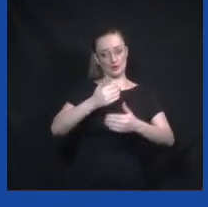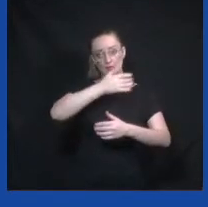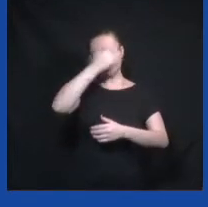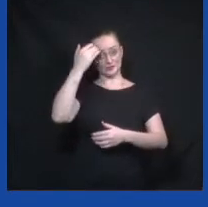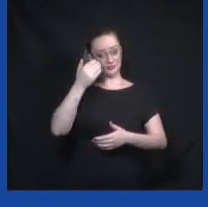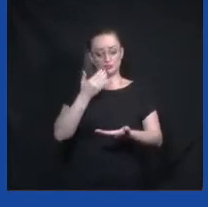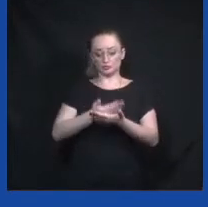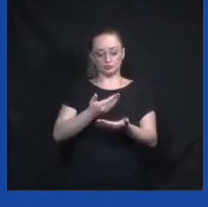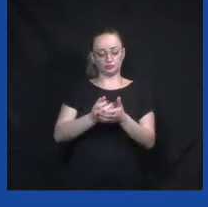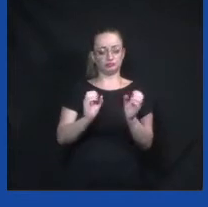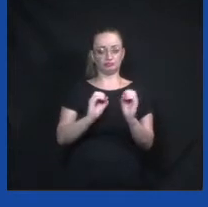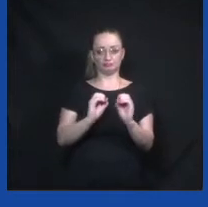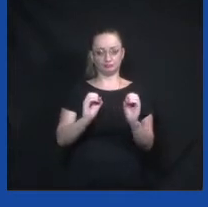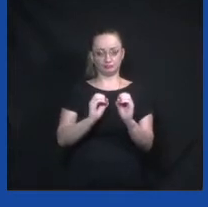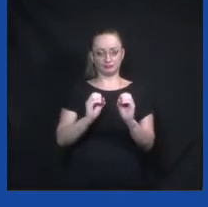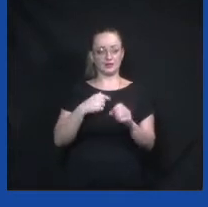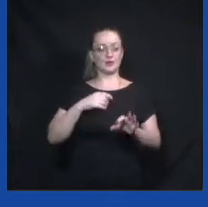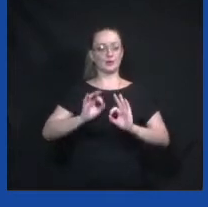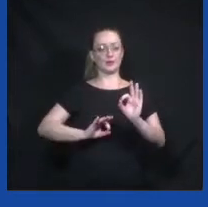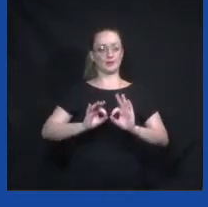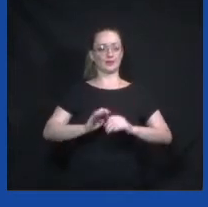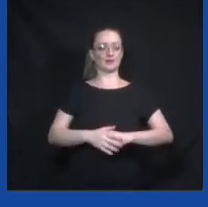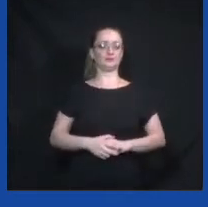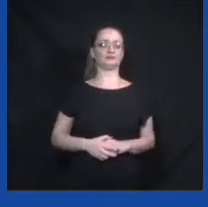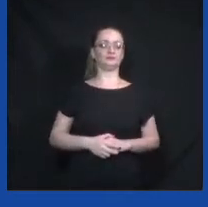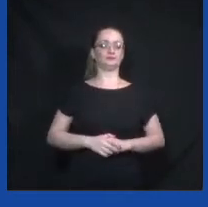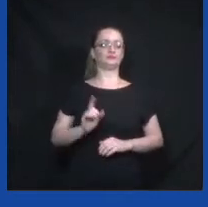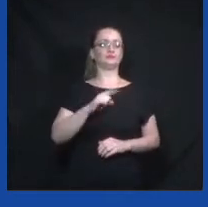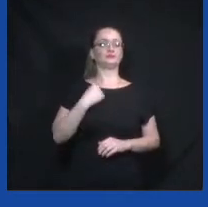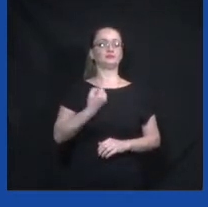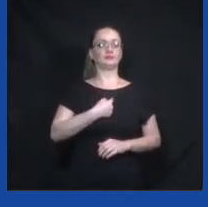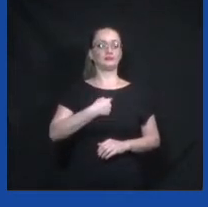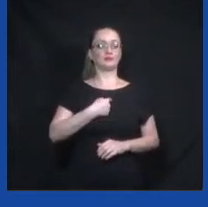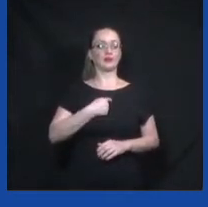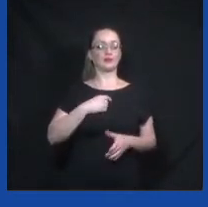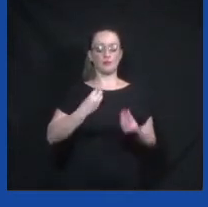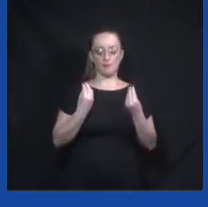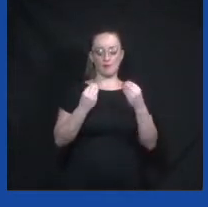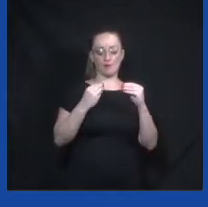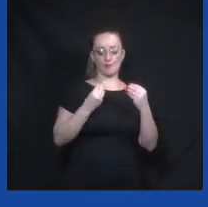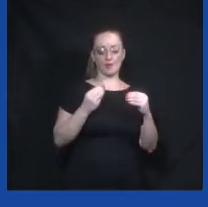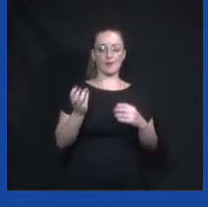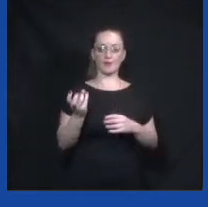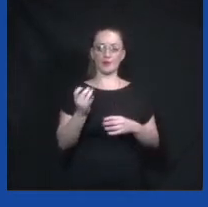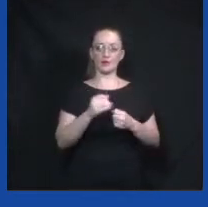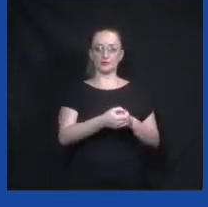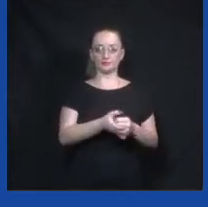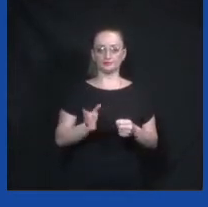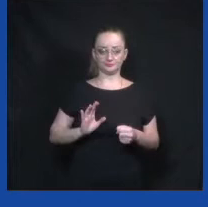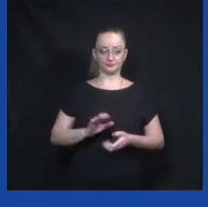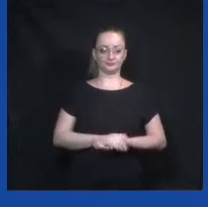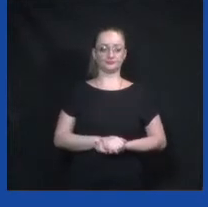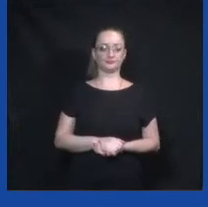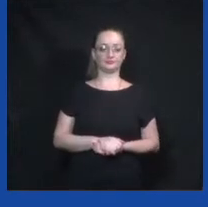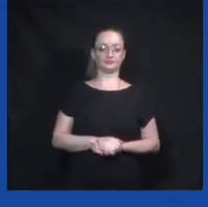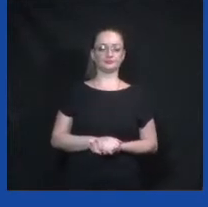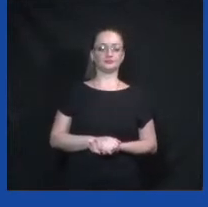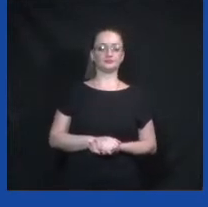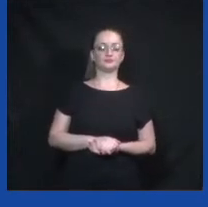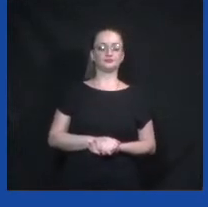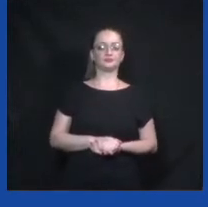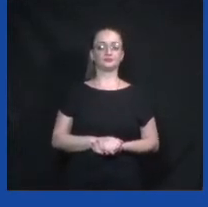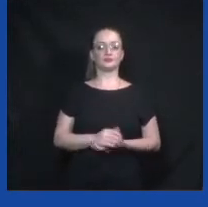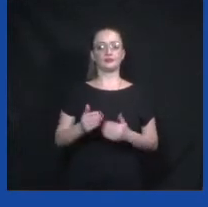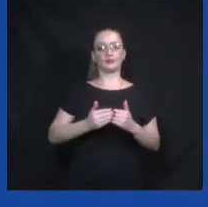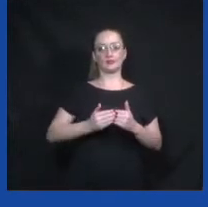porque precisava existir um mínimo preparo. E nós quantificamos a democracia. E ao longo do